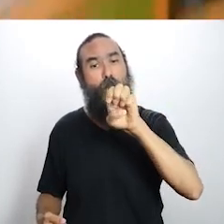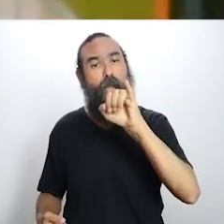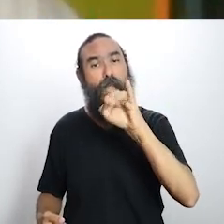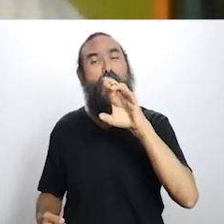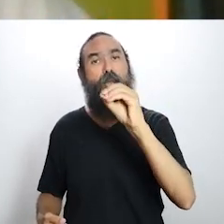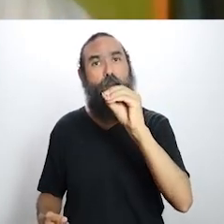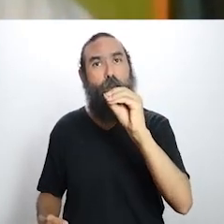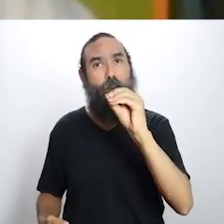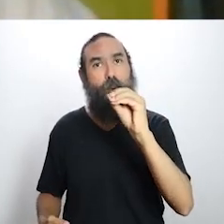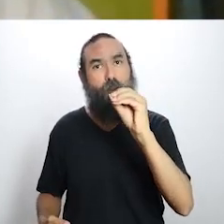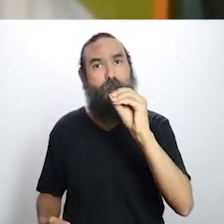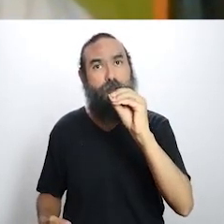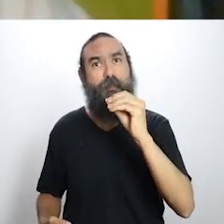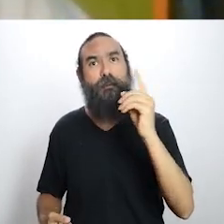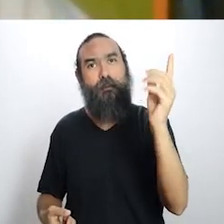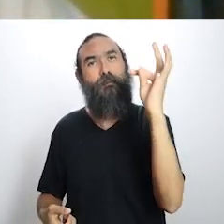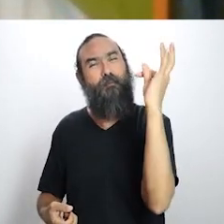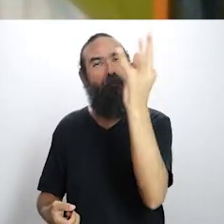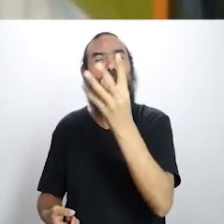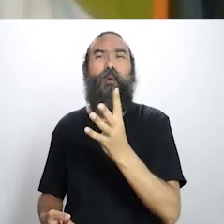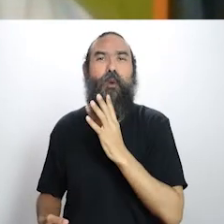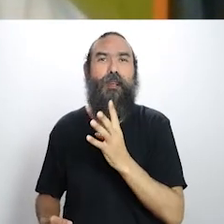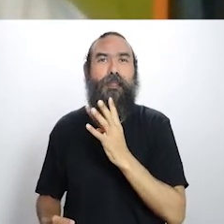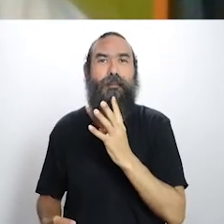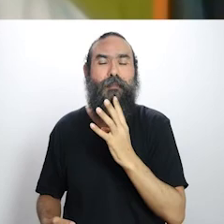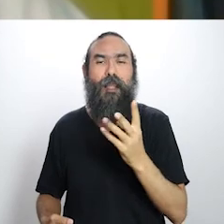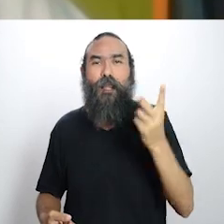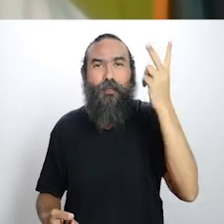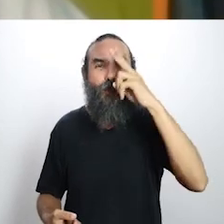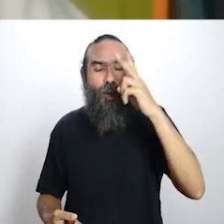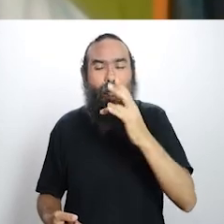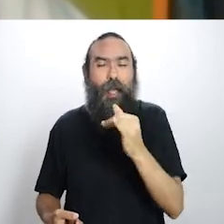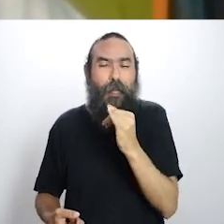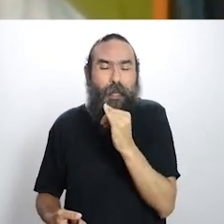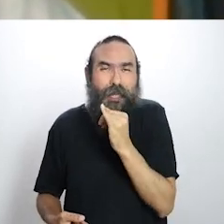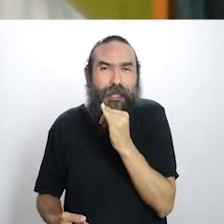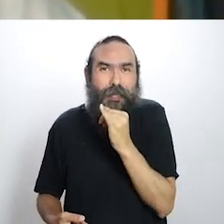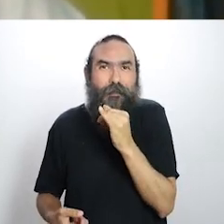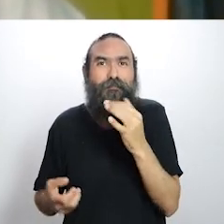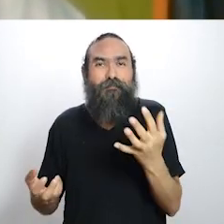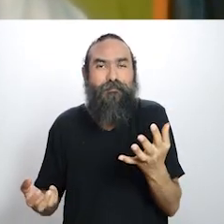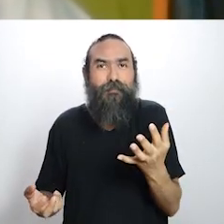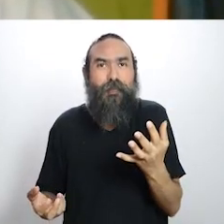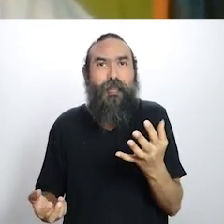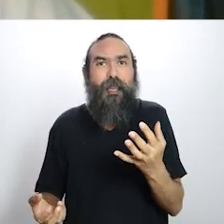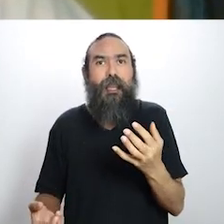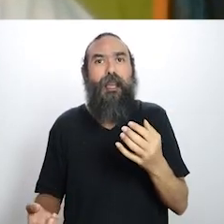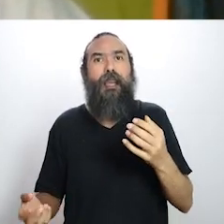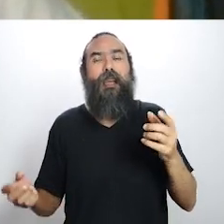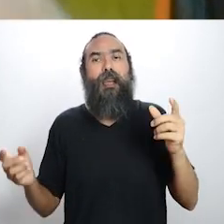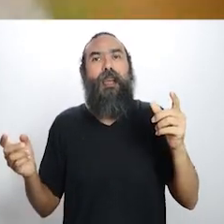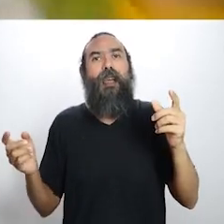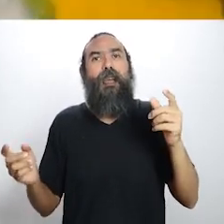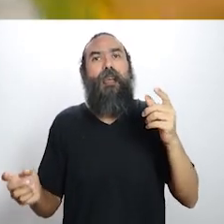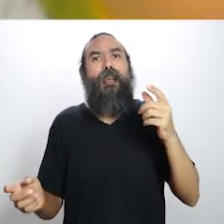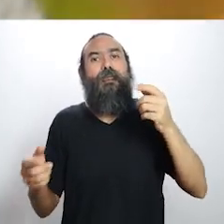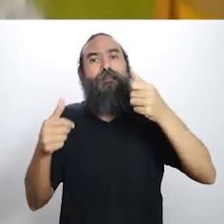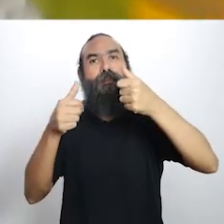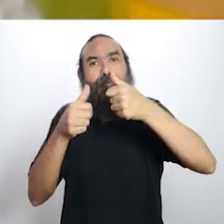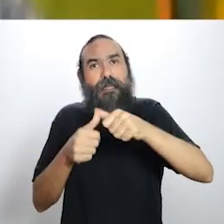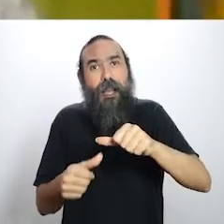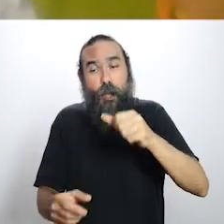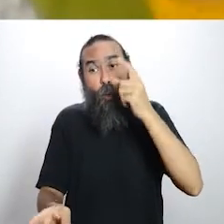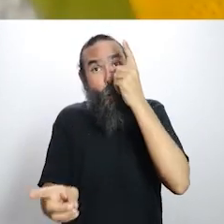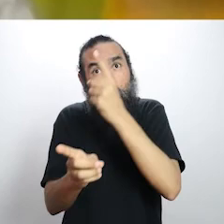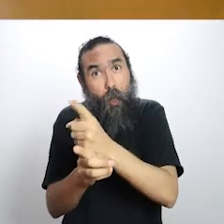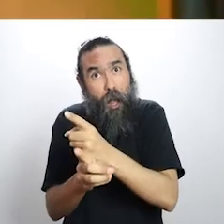Todo mundo deve saber essa história triste que foi a dos Avacanoeiros, foram encontrados vivendo